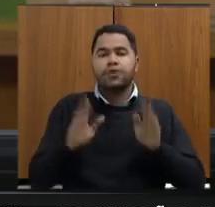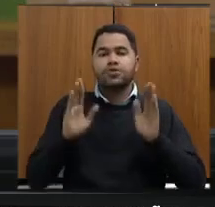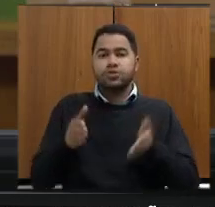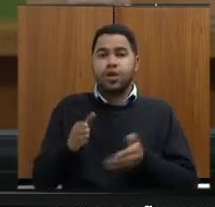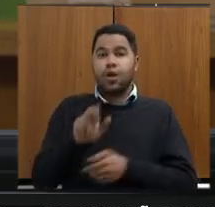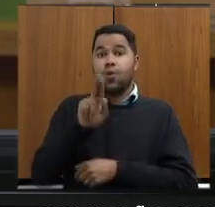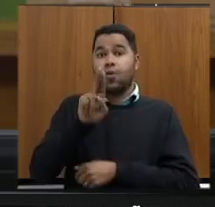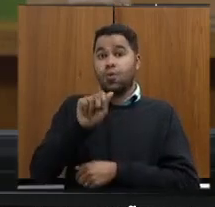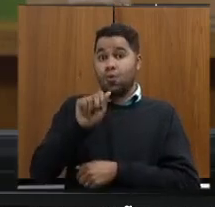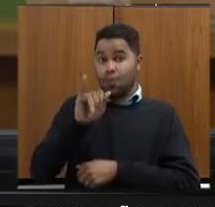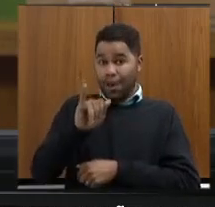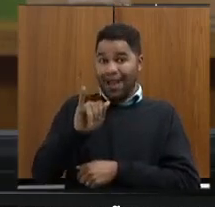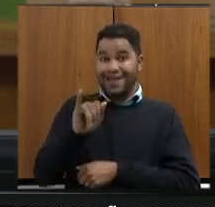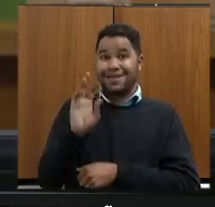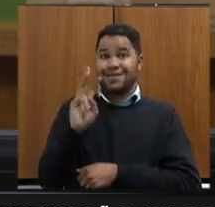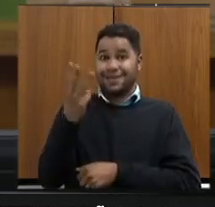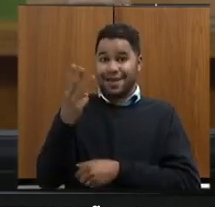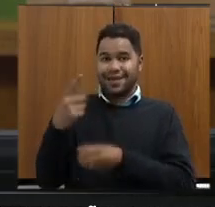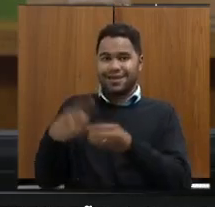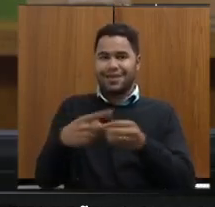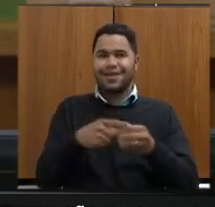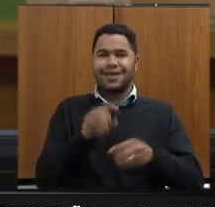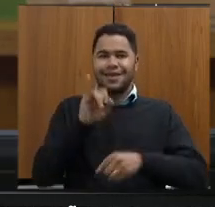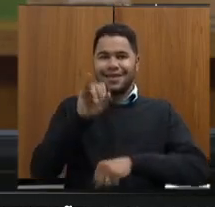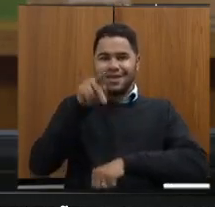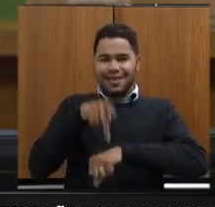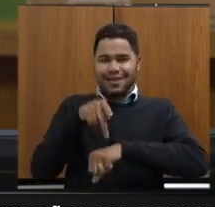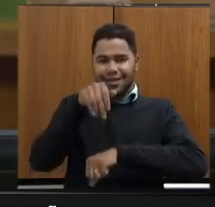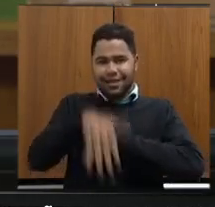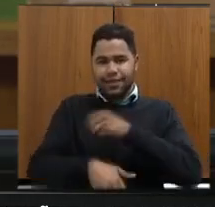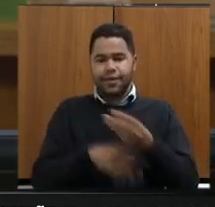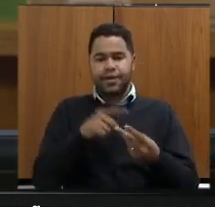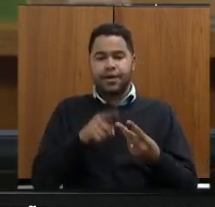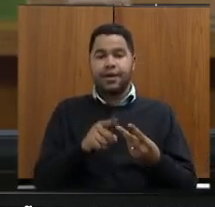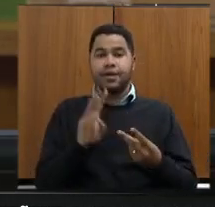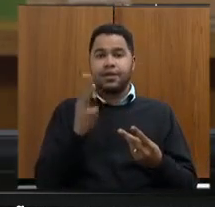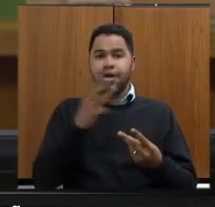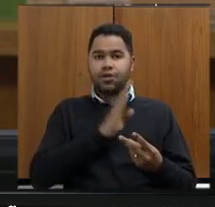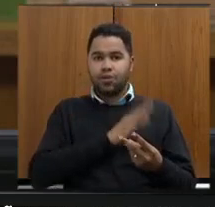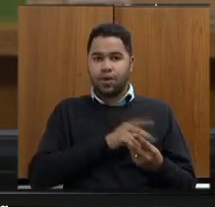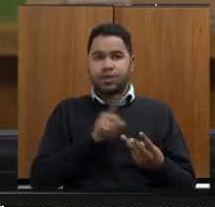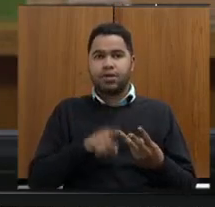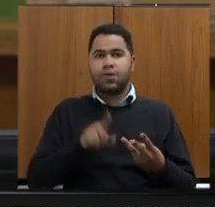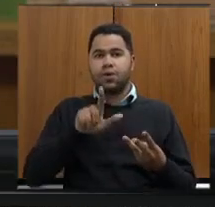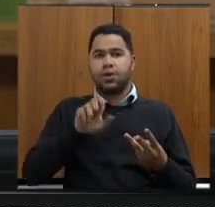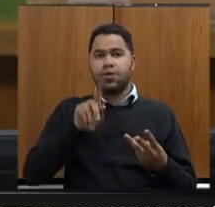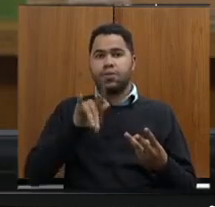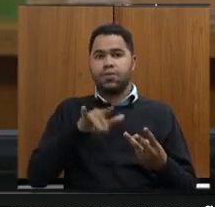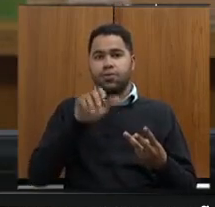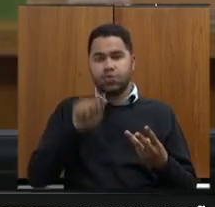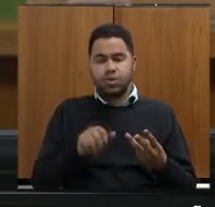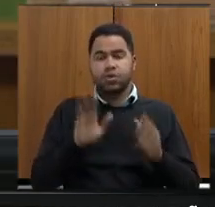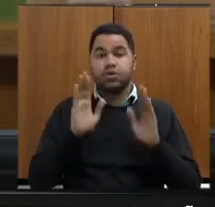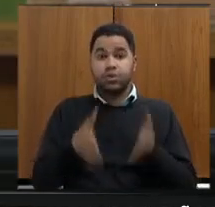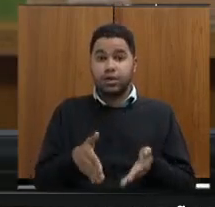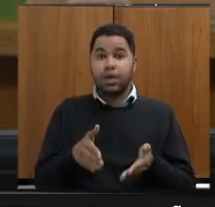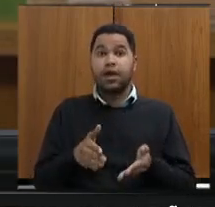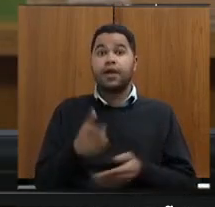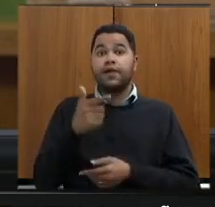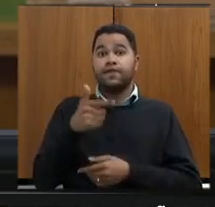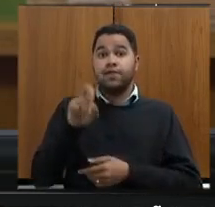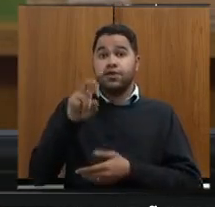gramos o ar em três novos municípios de Itajubá Três Corações e Leopoldina já temos 25 convênios assinados